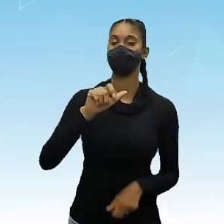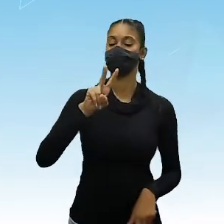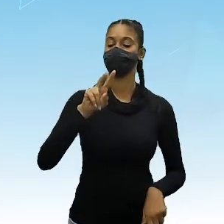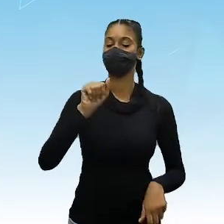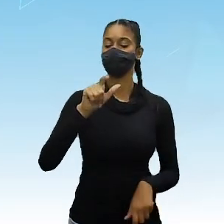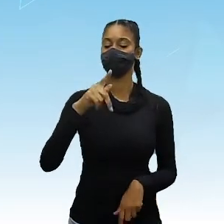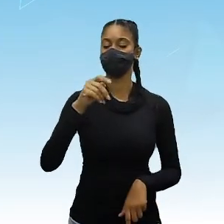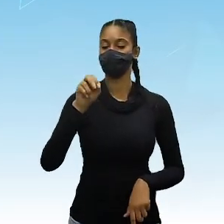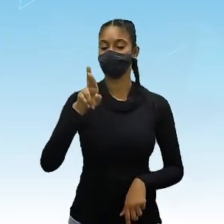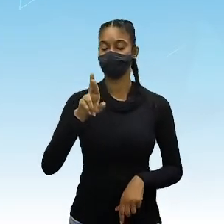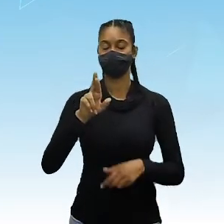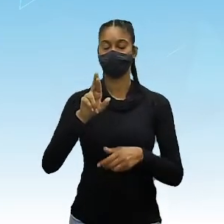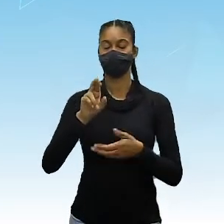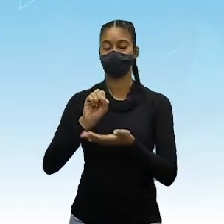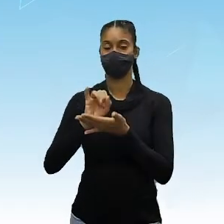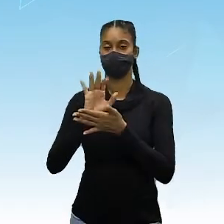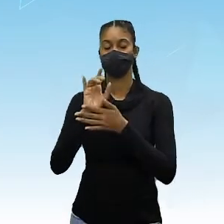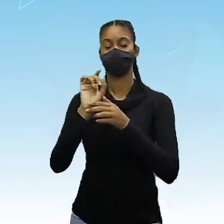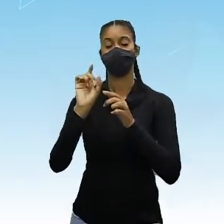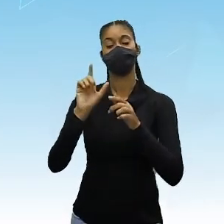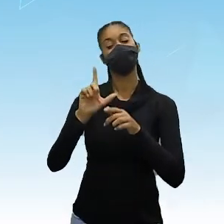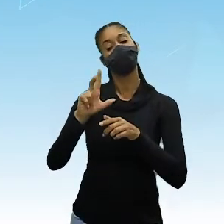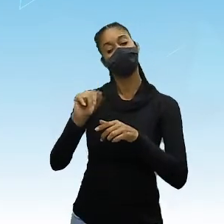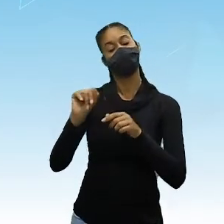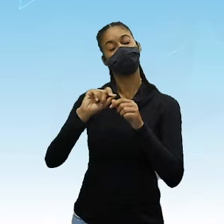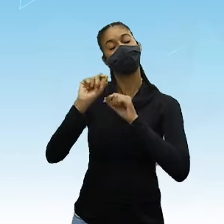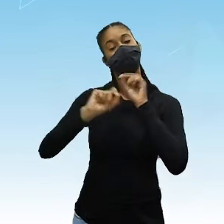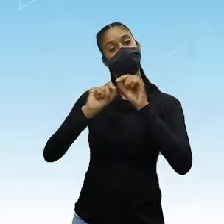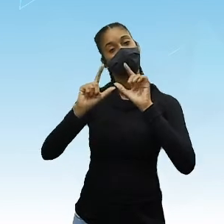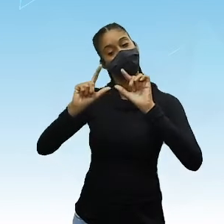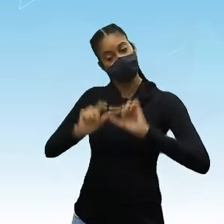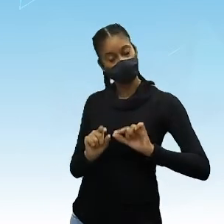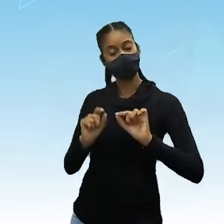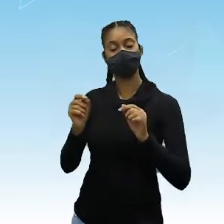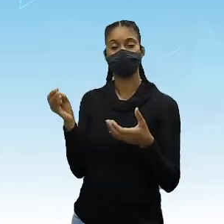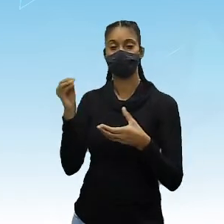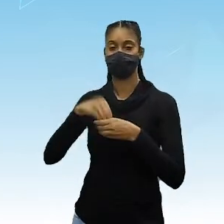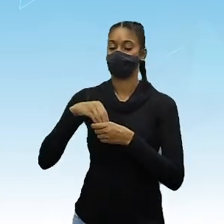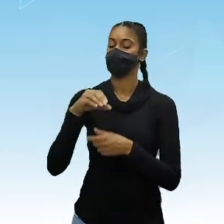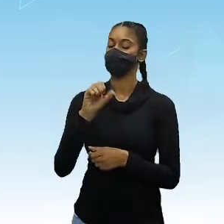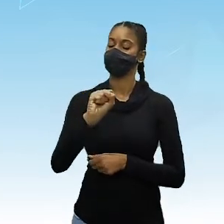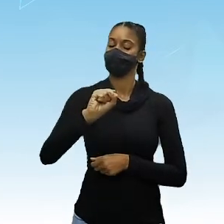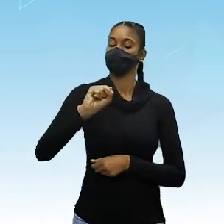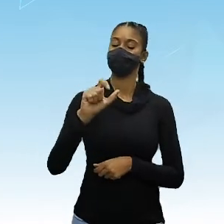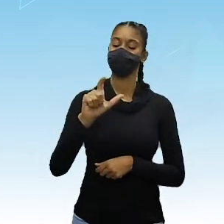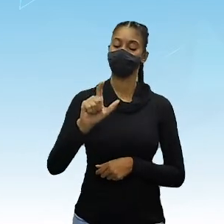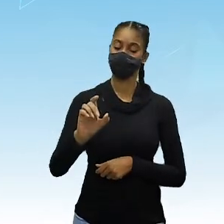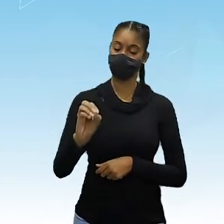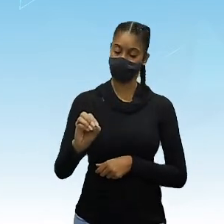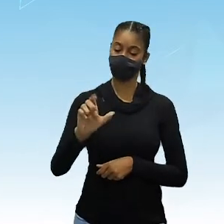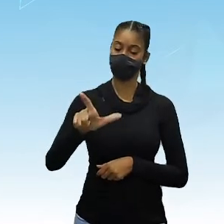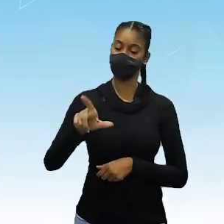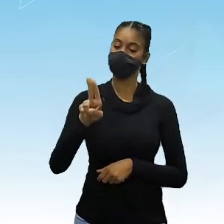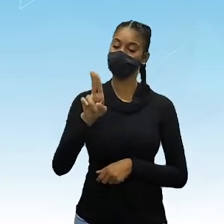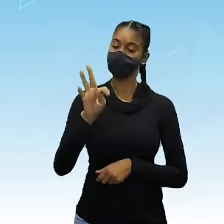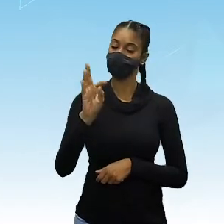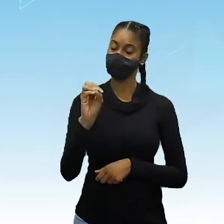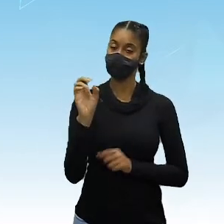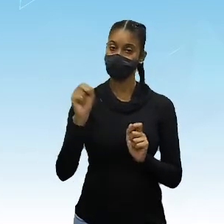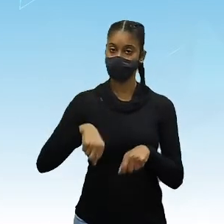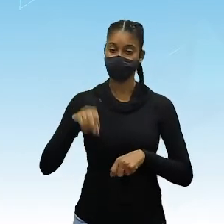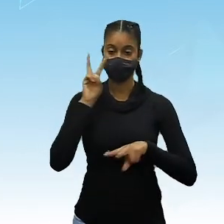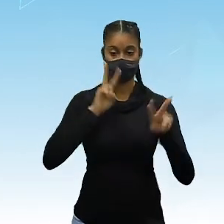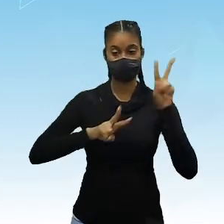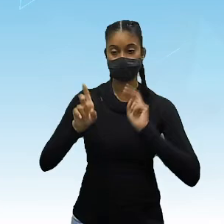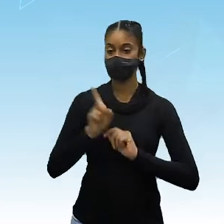ser diminuída, ela é reduzida quando eu adiciono um soluto. E a gente pode observar essa imagem aqui, ó, à sua direita,